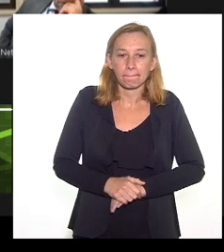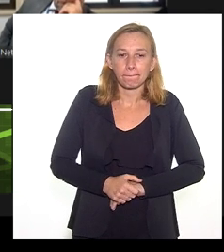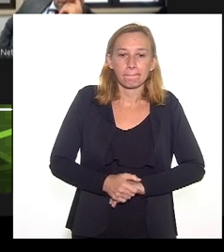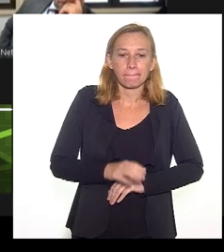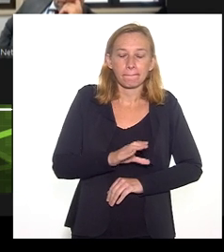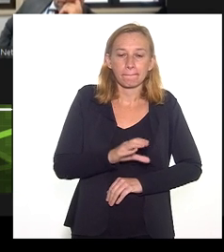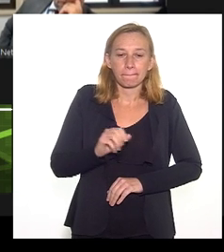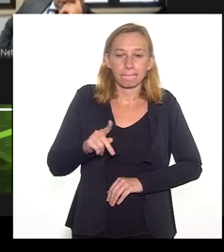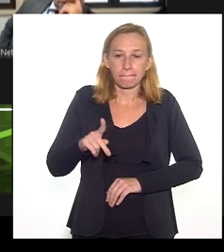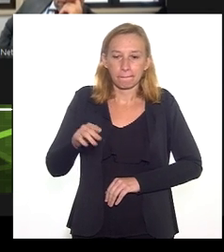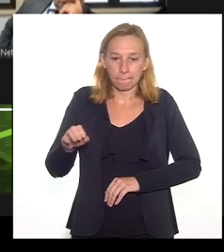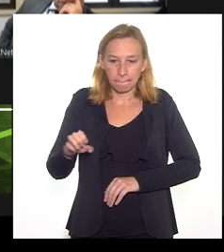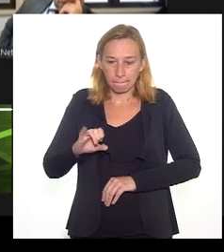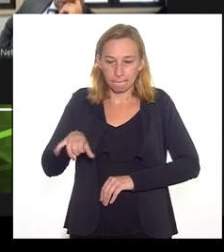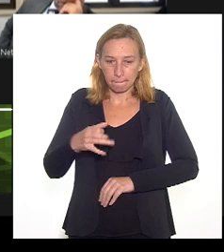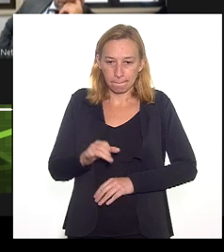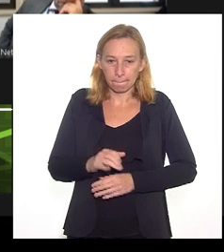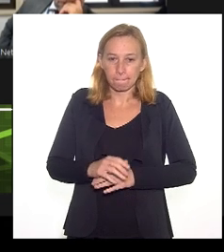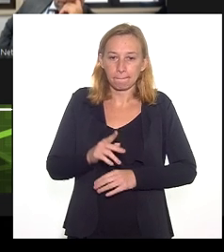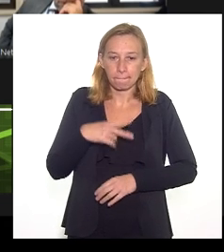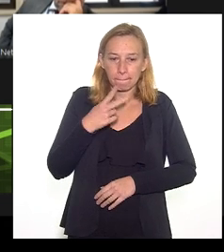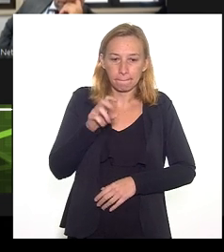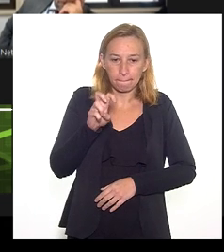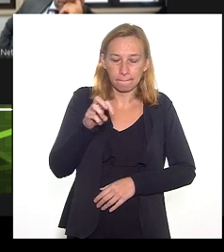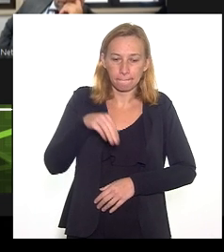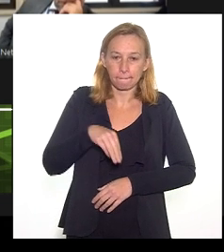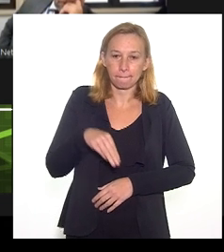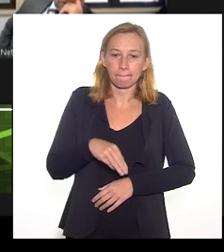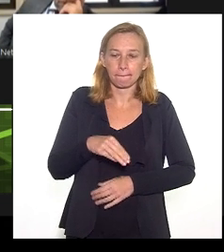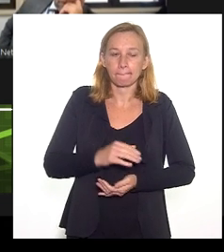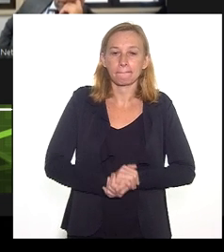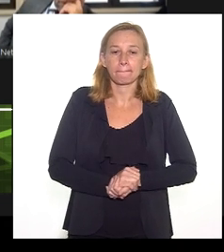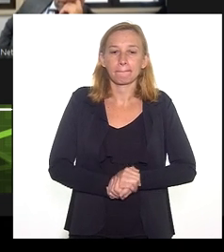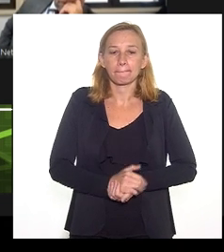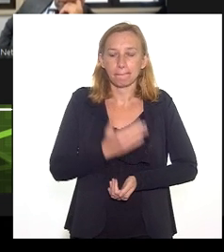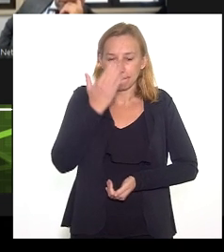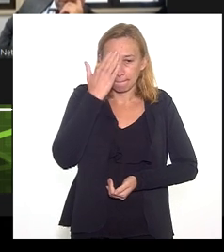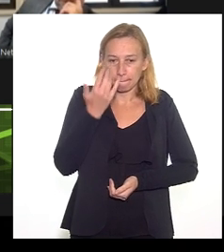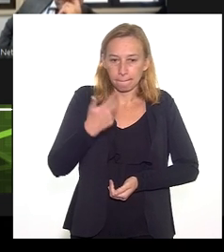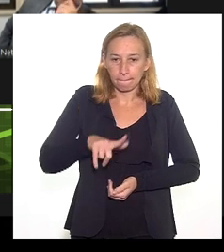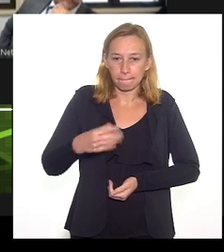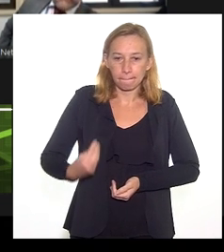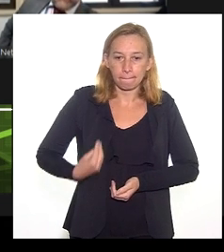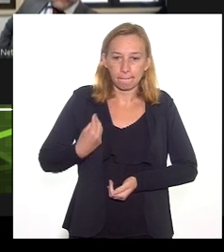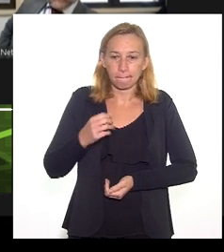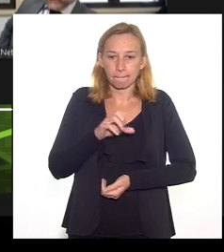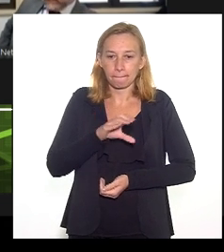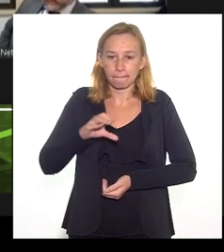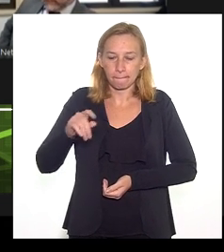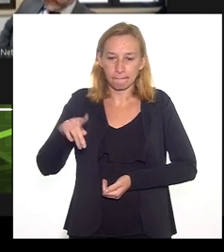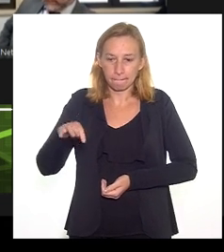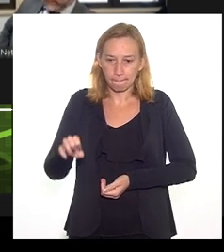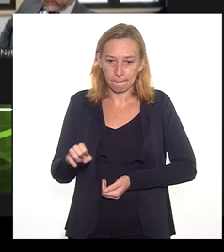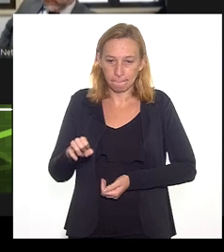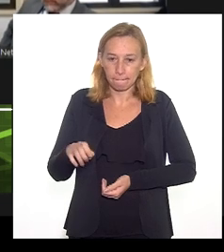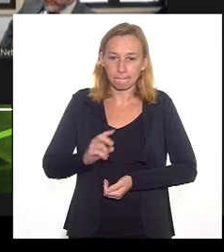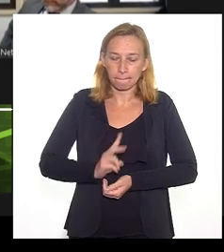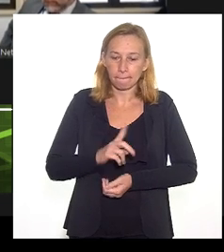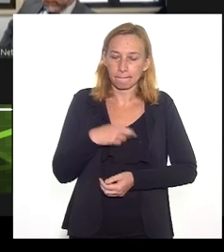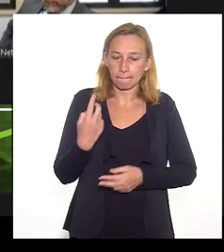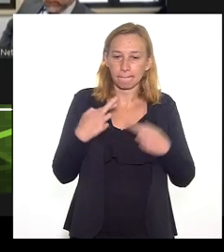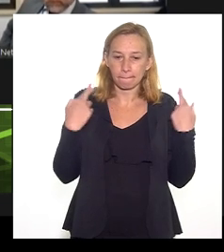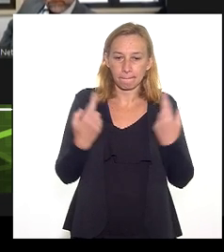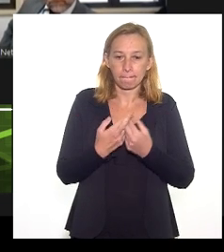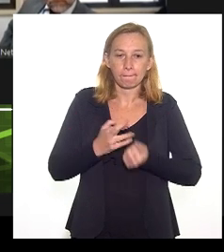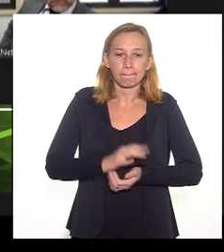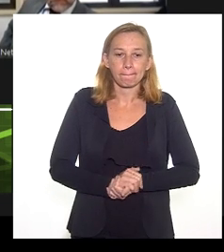para fazer a sua manifestação por cinco minutos agradecendo mais uma vez a presença do Cinto Perge como sempre nas nossas audiências